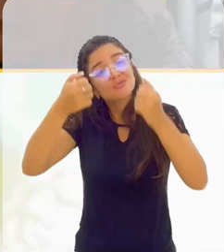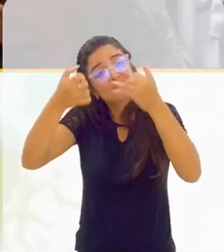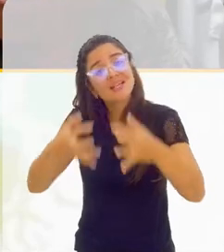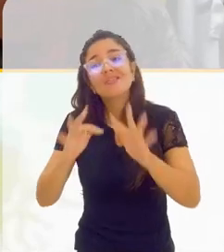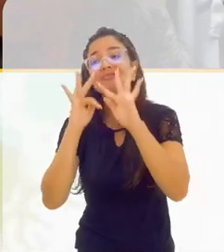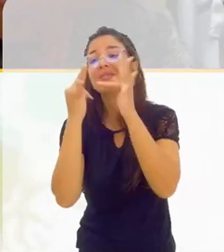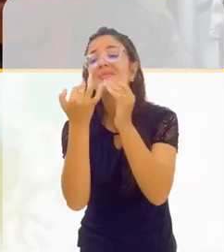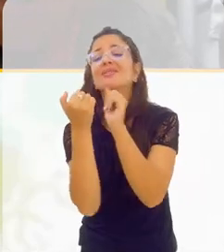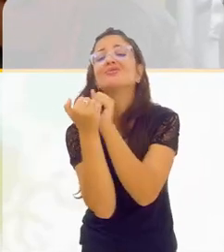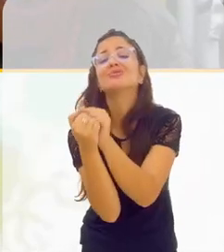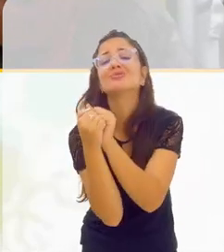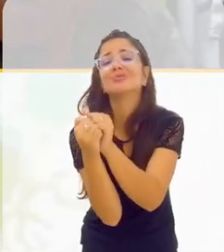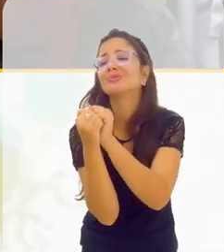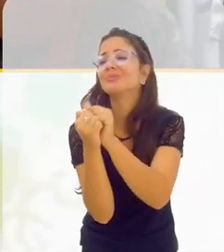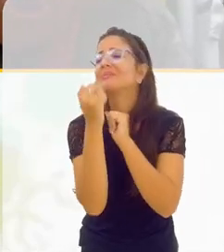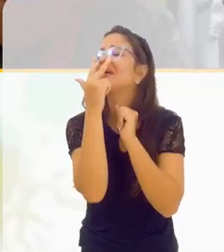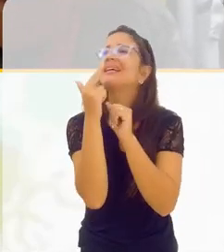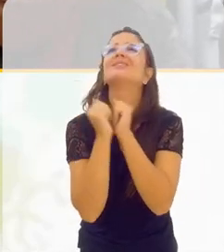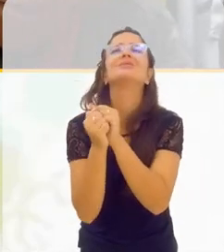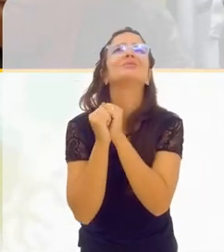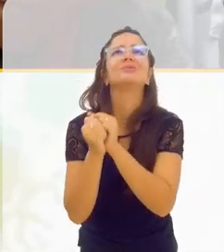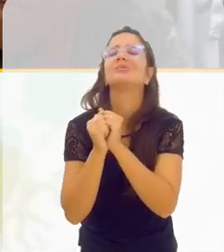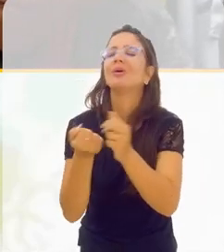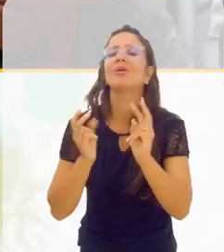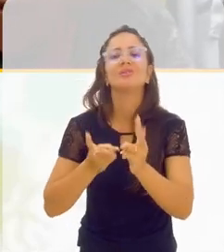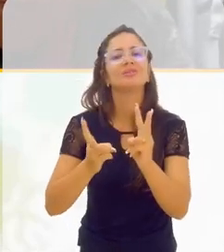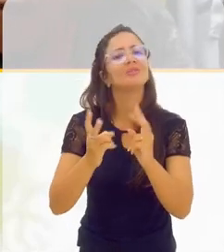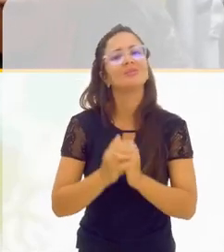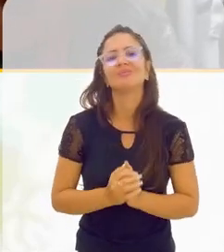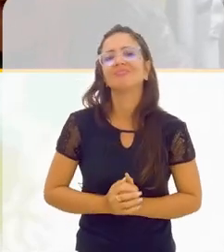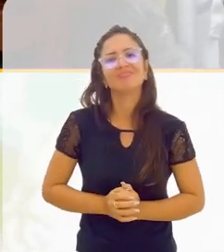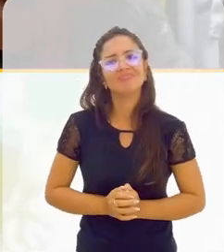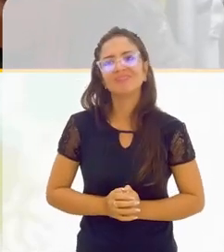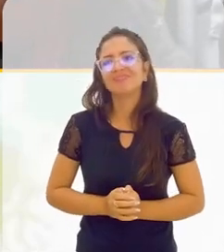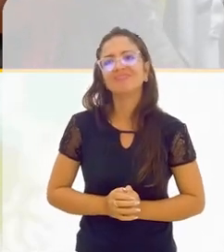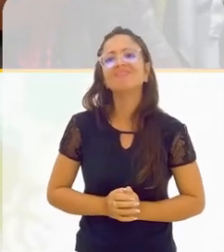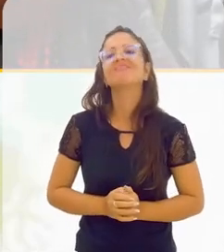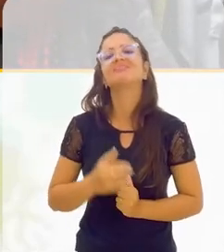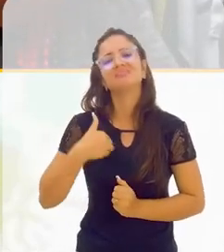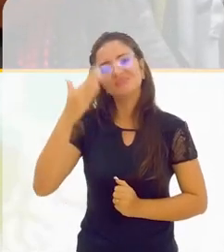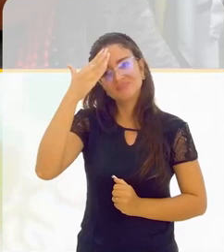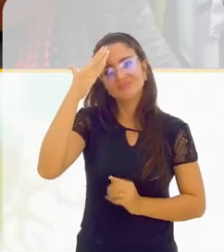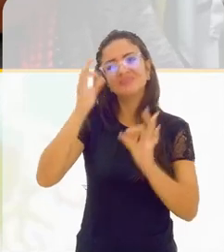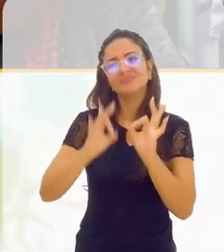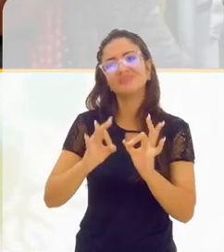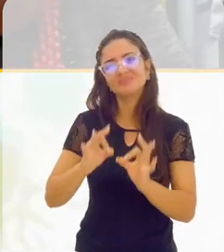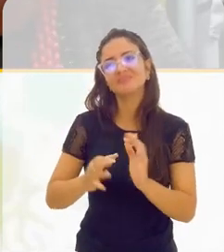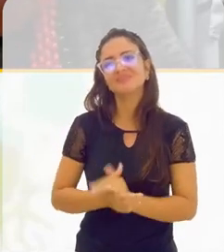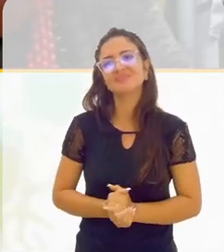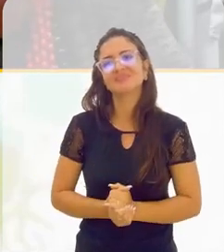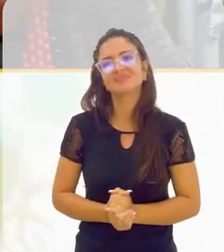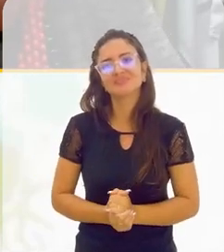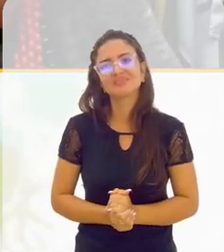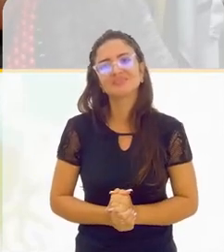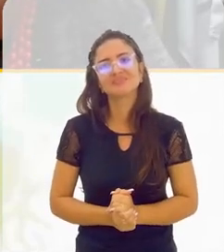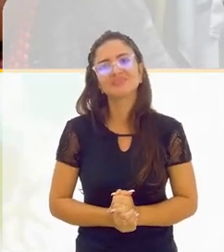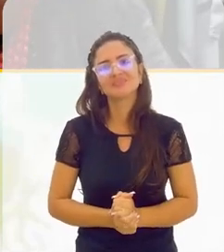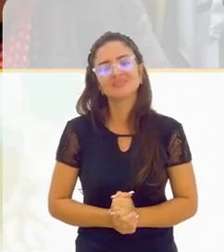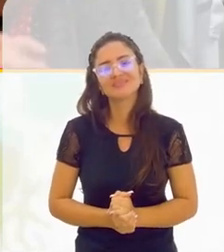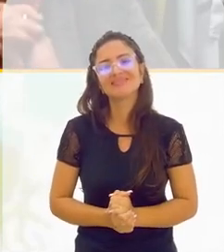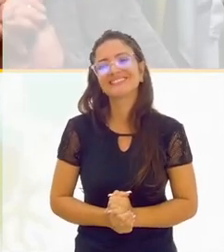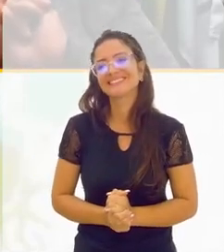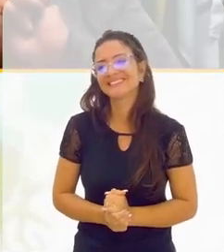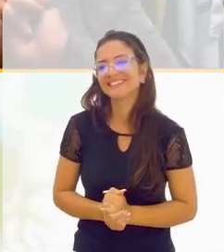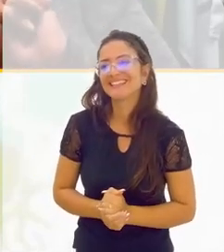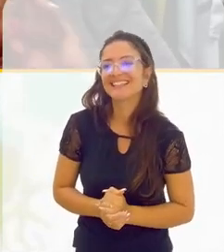mas tão tão aqui comigo eu não tenho dúvida que lindo bati até no microfone